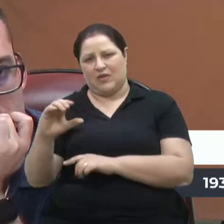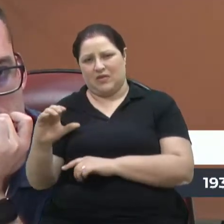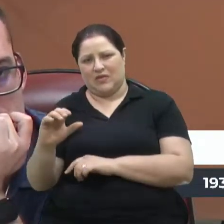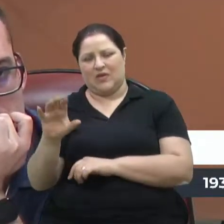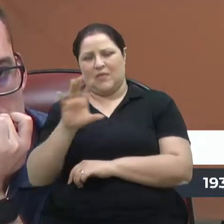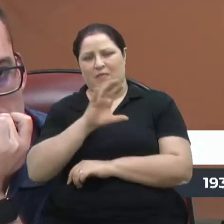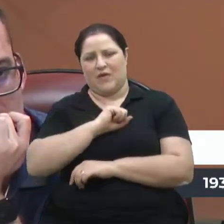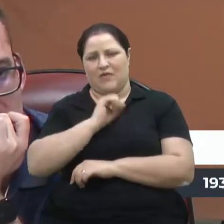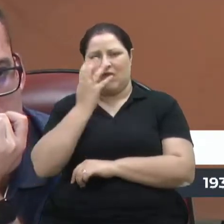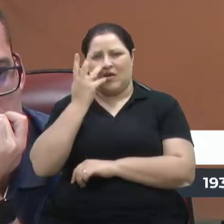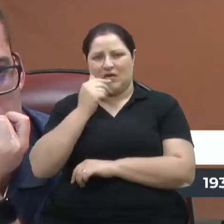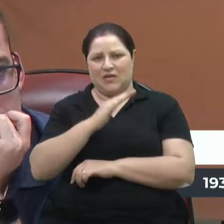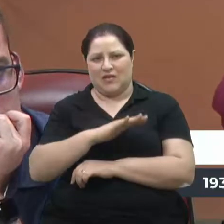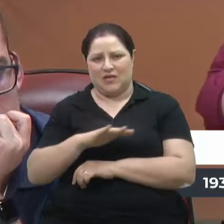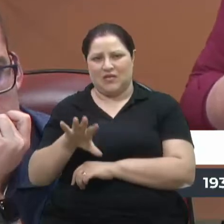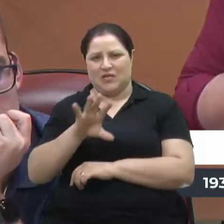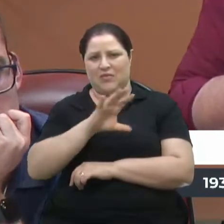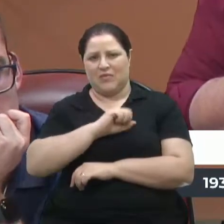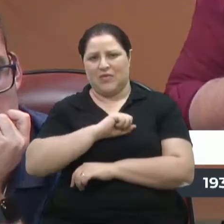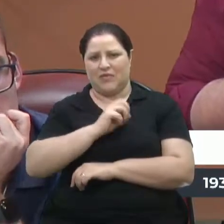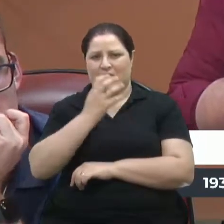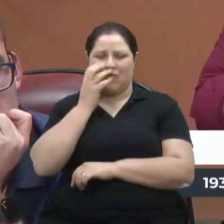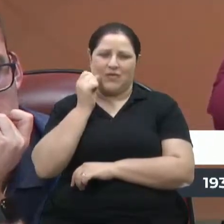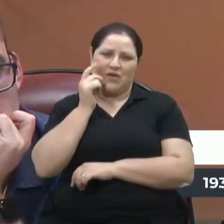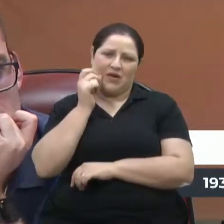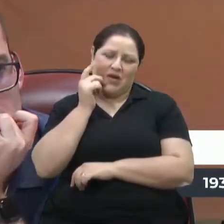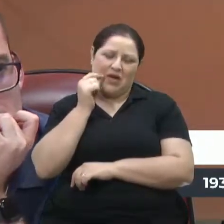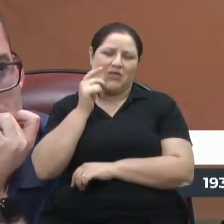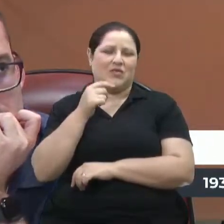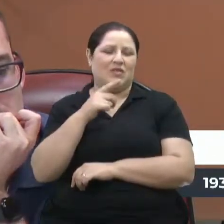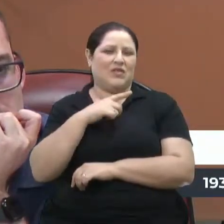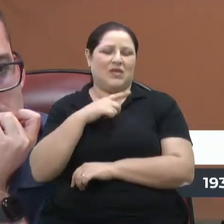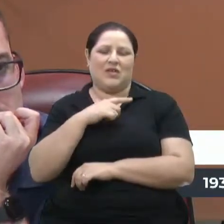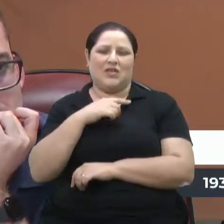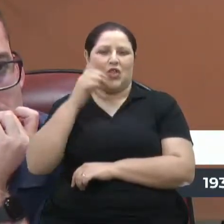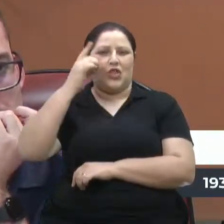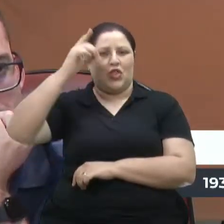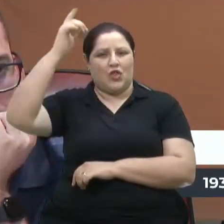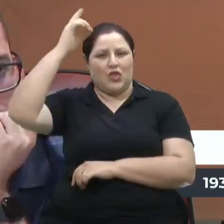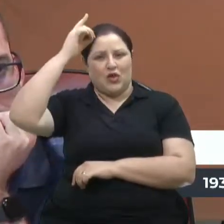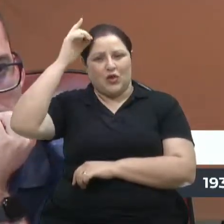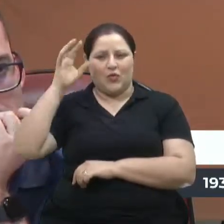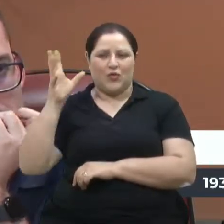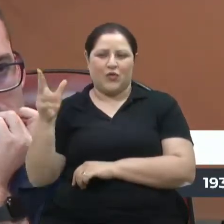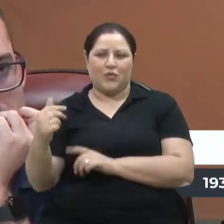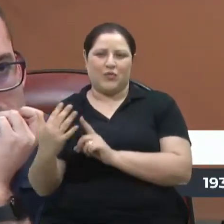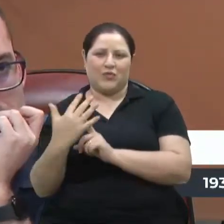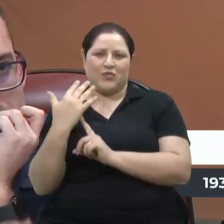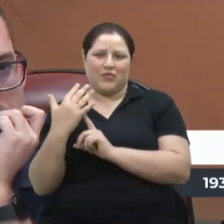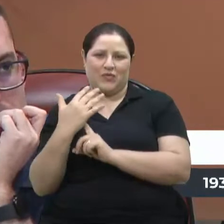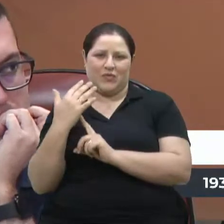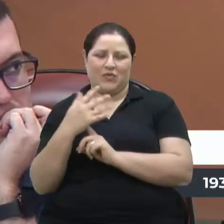cães e gatos e tinha o dom de fazê-los se aproximarem por ele. Além de desenhar muito bem,